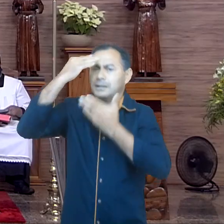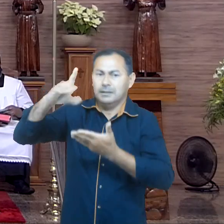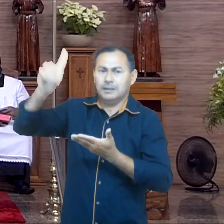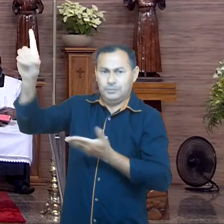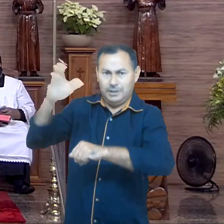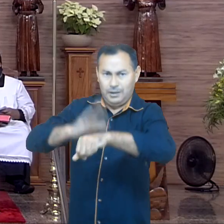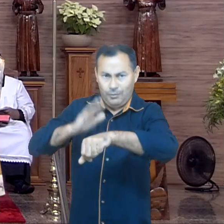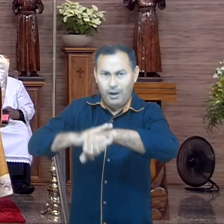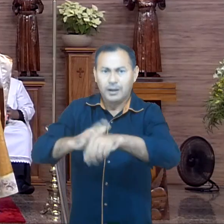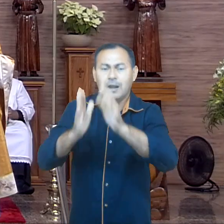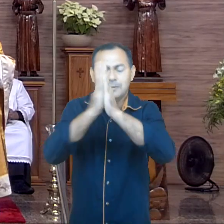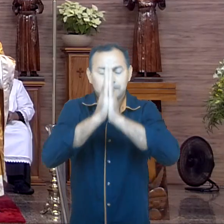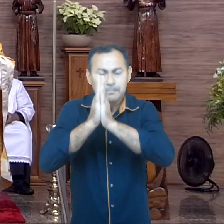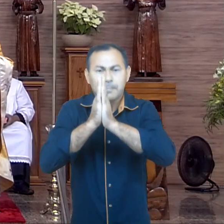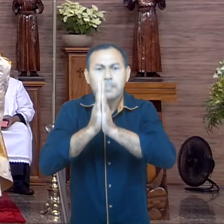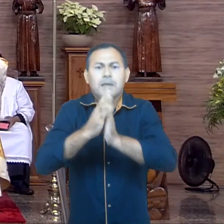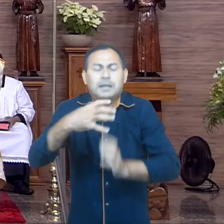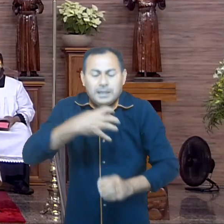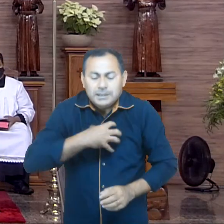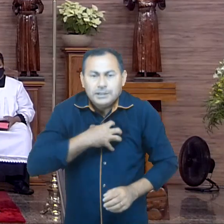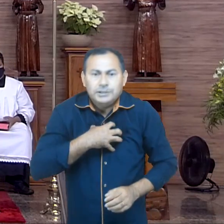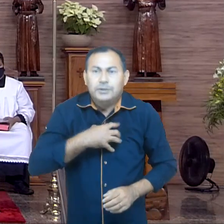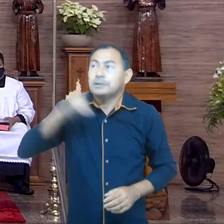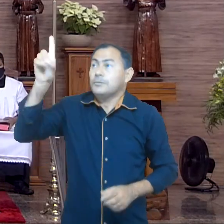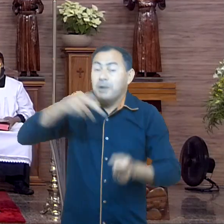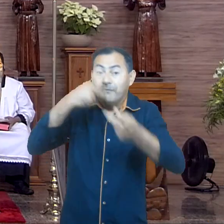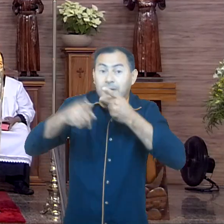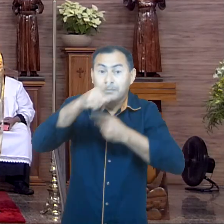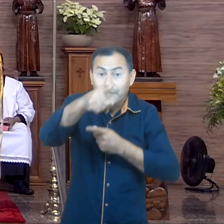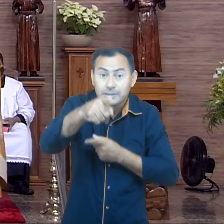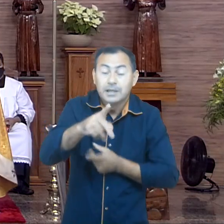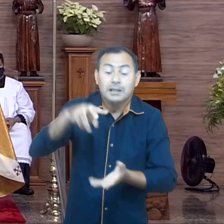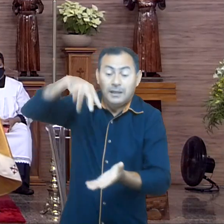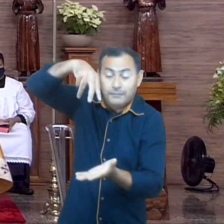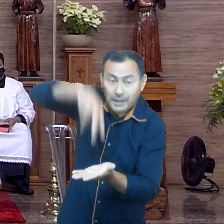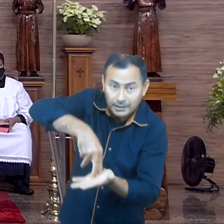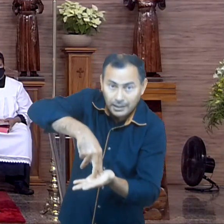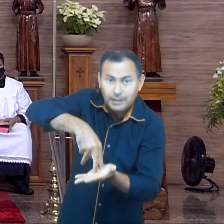Quem sentiu que Deus está falando para você, fica em pé.